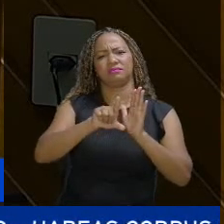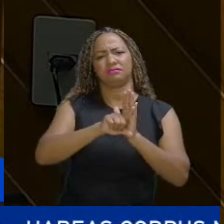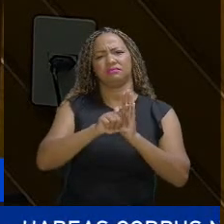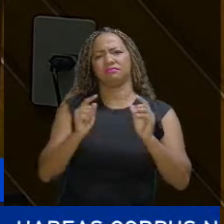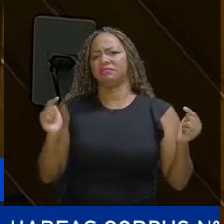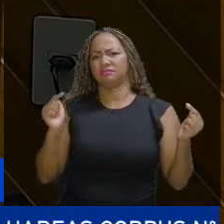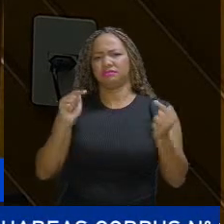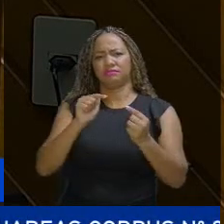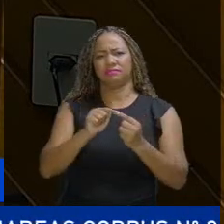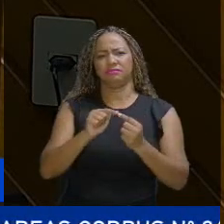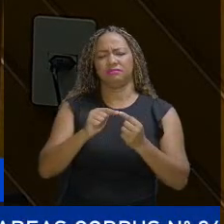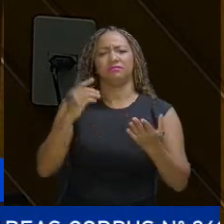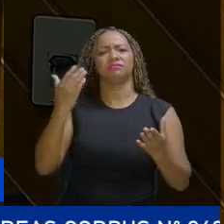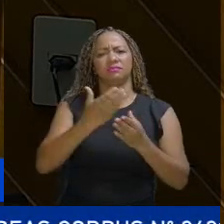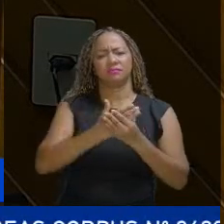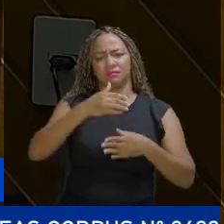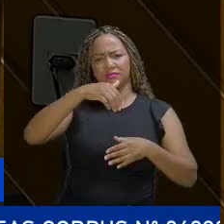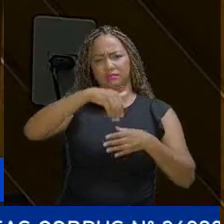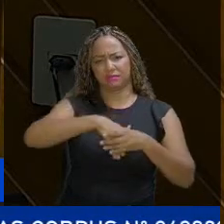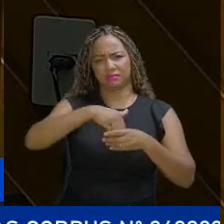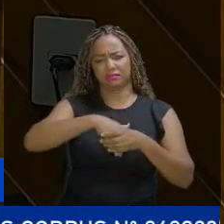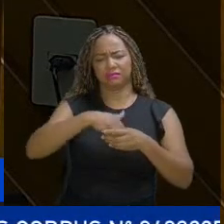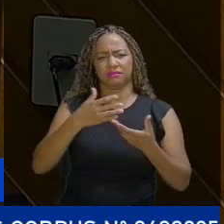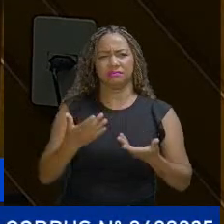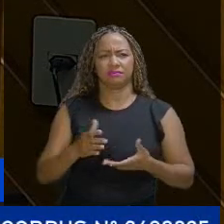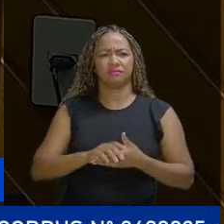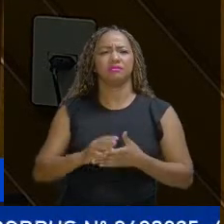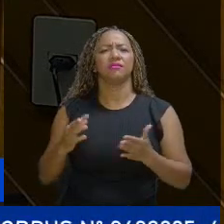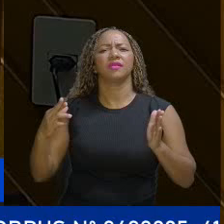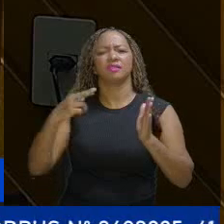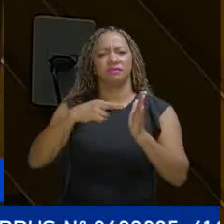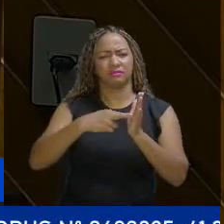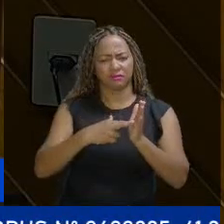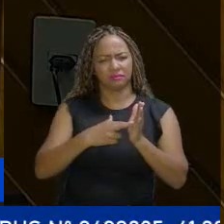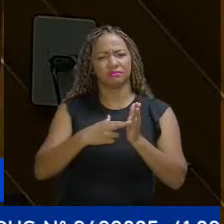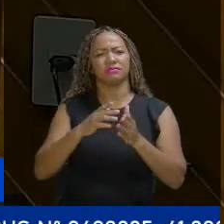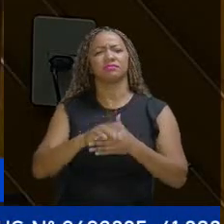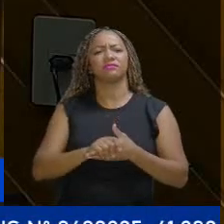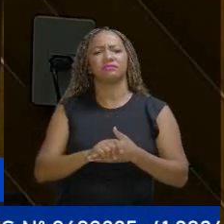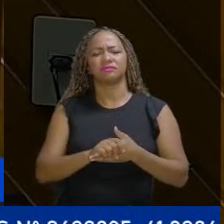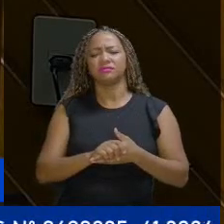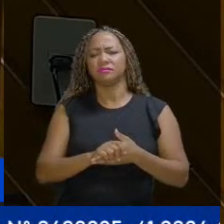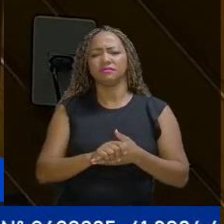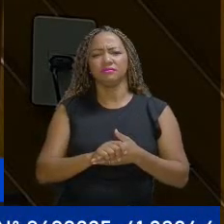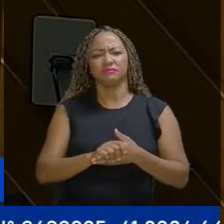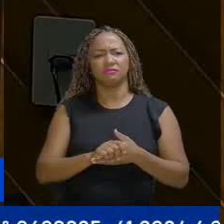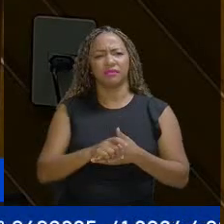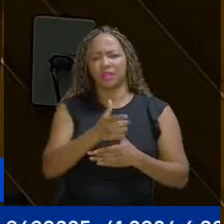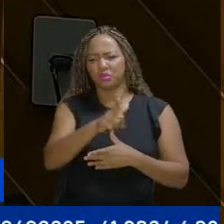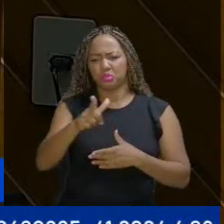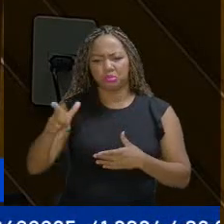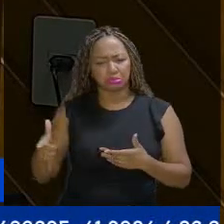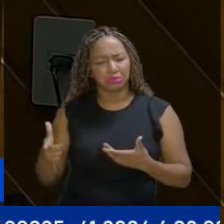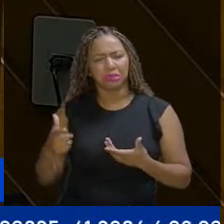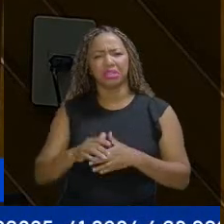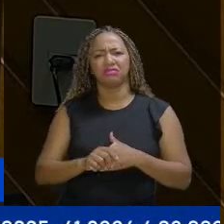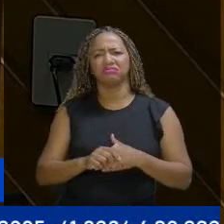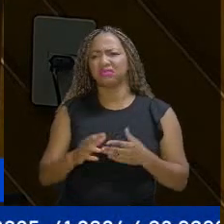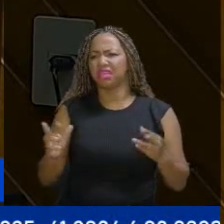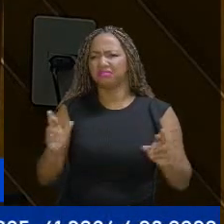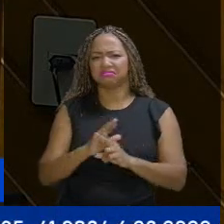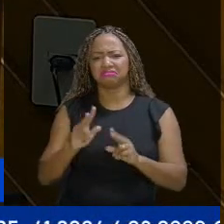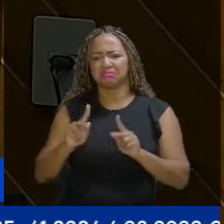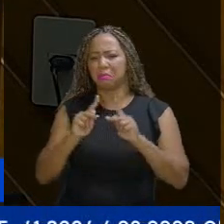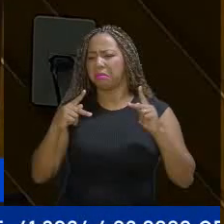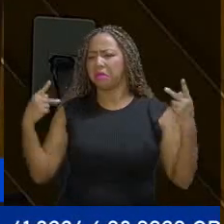ao processo eleitoral. E o próprio relator manifestou que as partes envolvidas não têm nenhuma